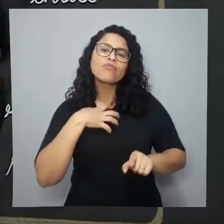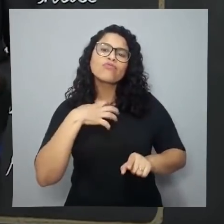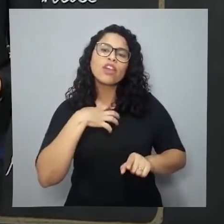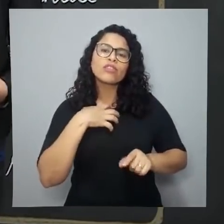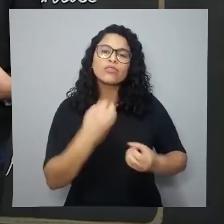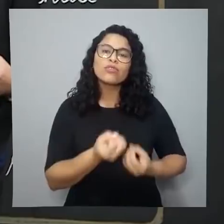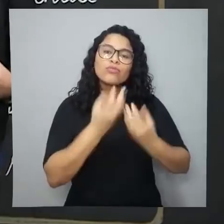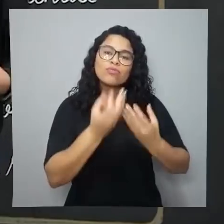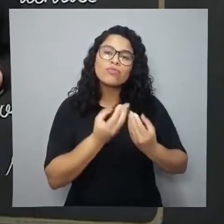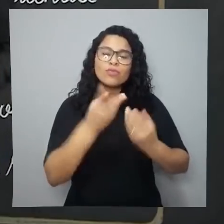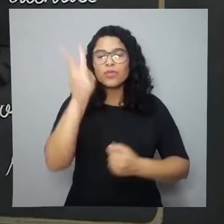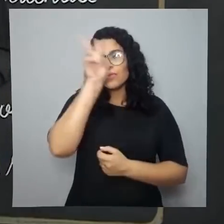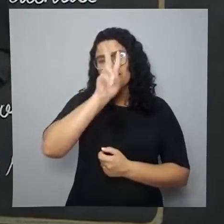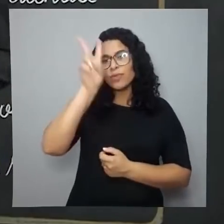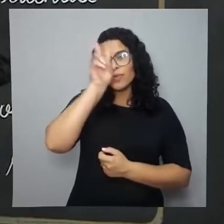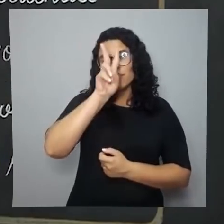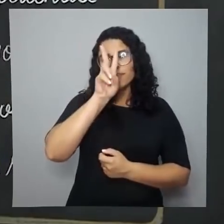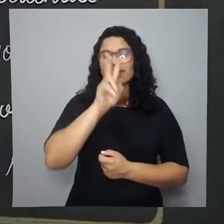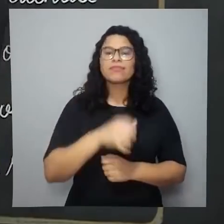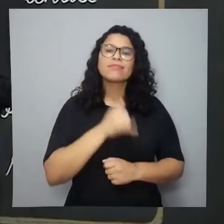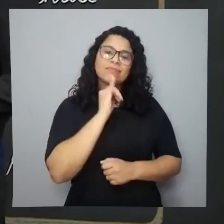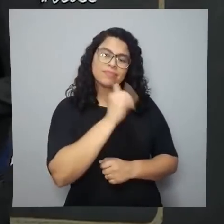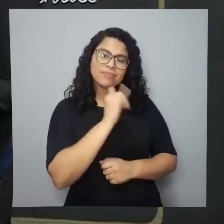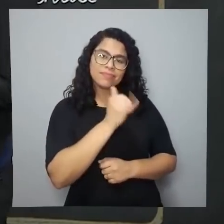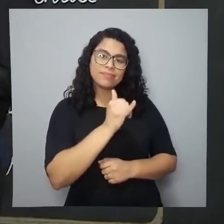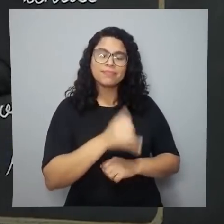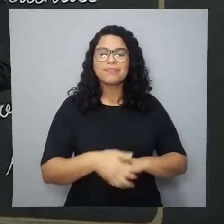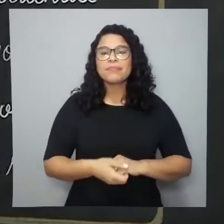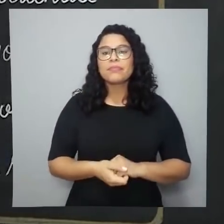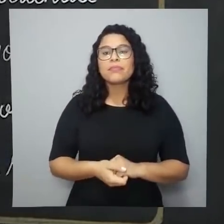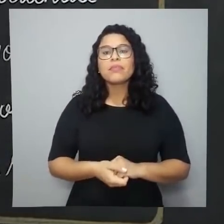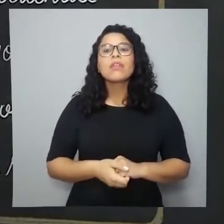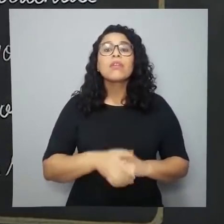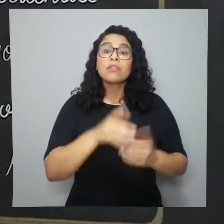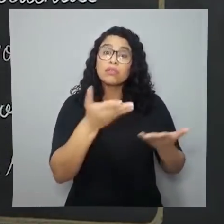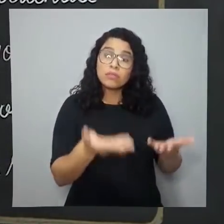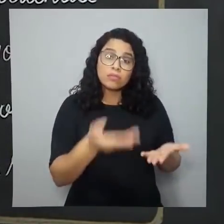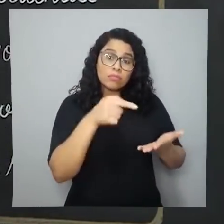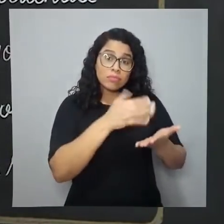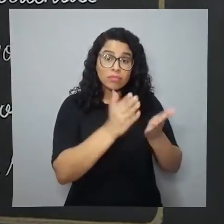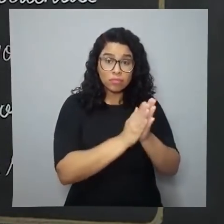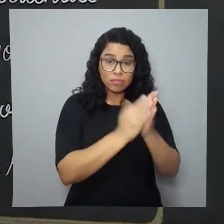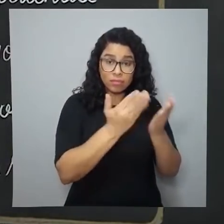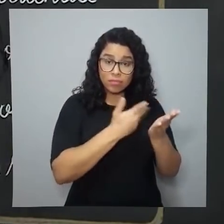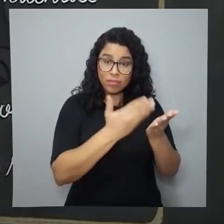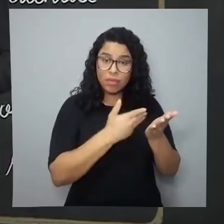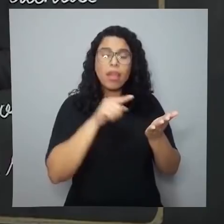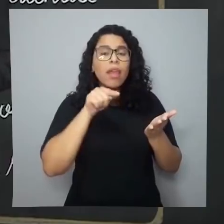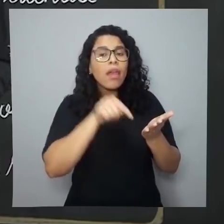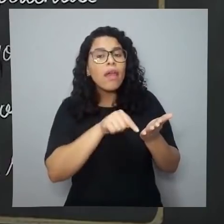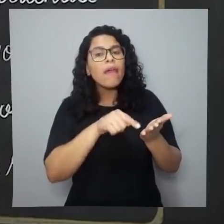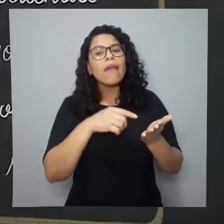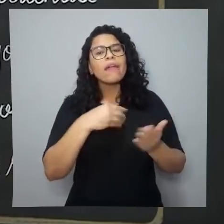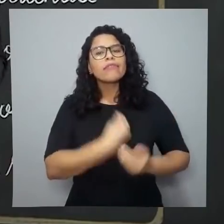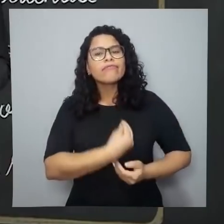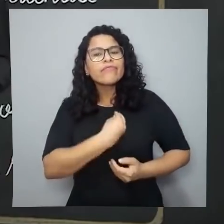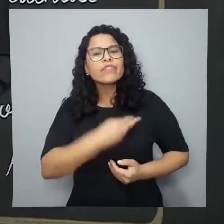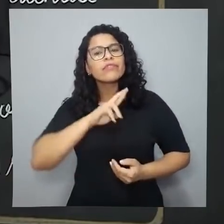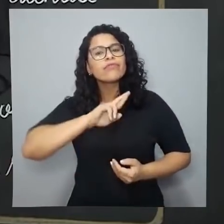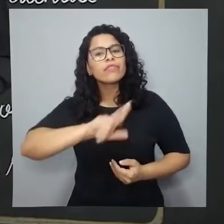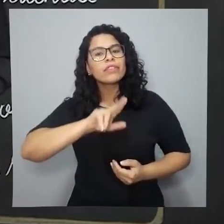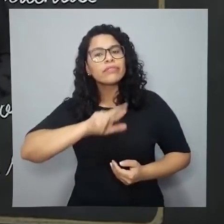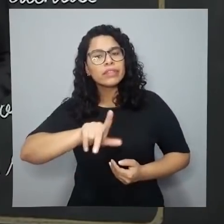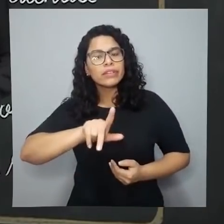de narrar, né, aquilo que acontece com a gente. O diário é um gênero que parte da expressão de múltiplas vivências.